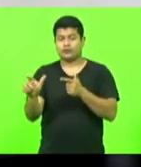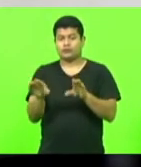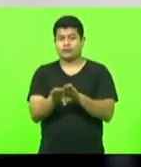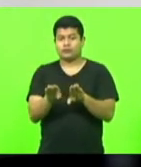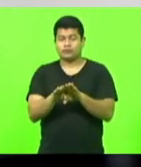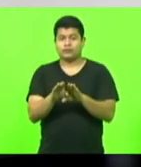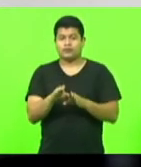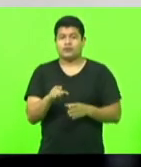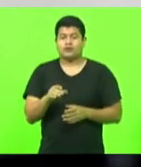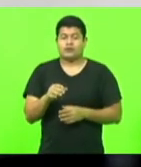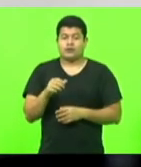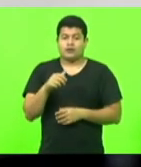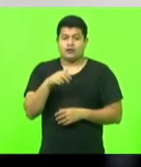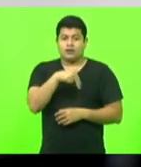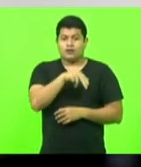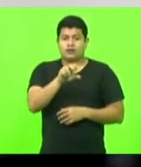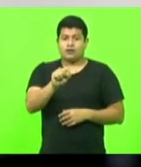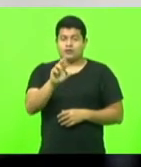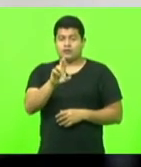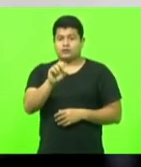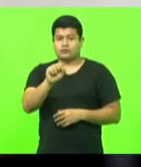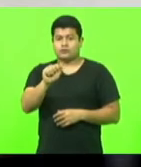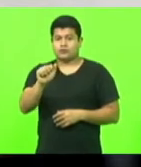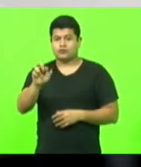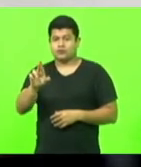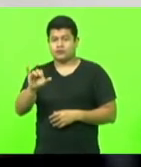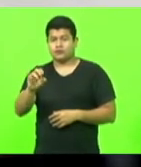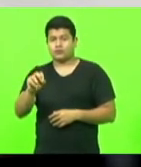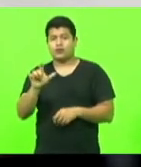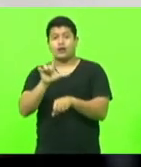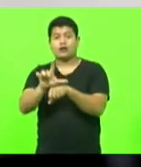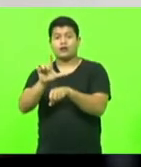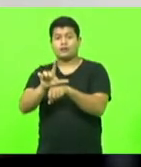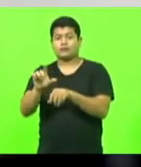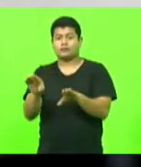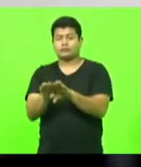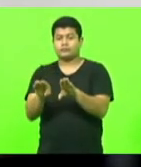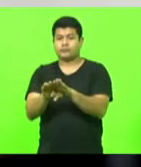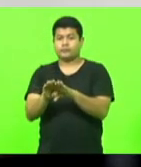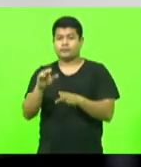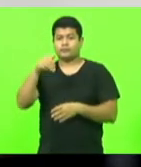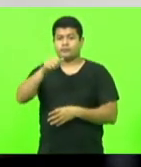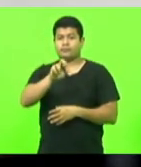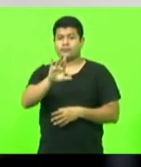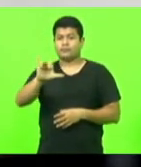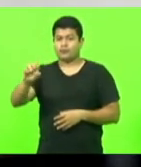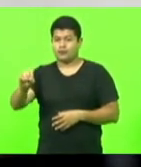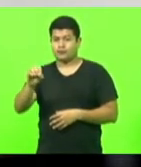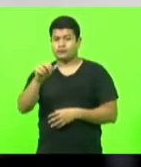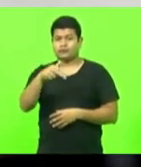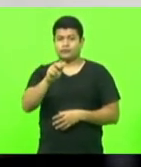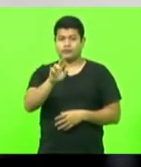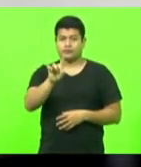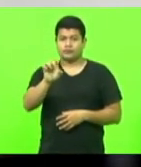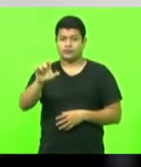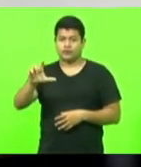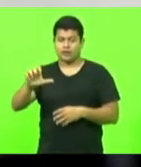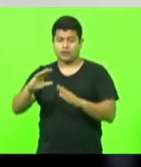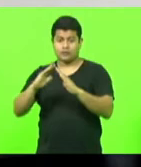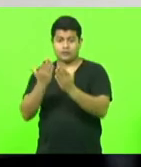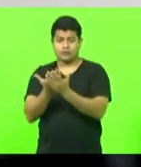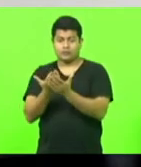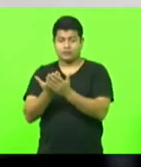de Lages, a Escola Expedicionário Mário Nardelli de Rio do Oeste, a Escola